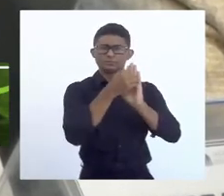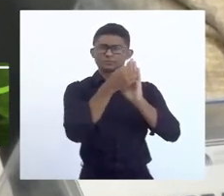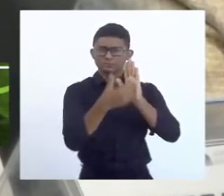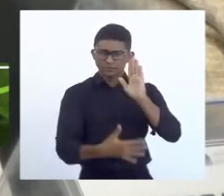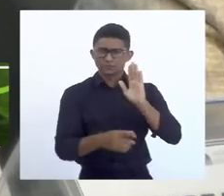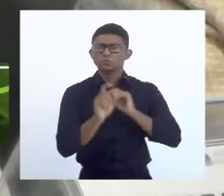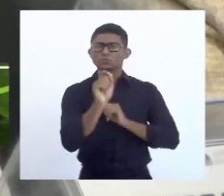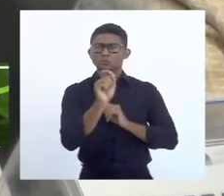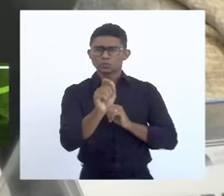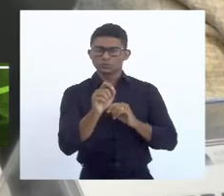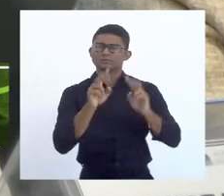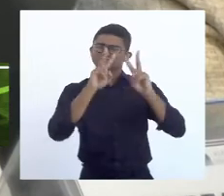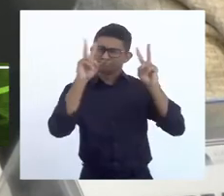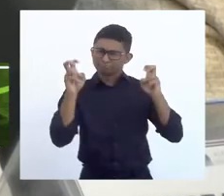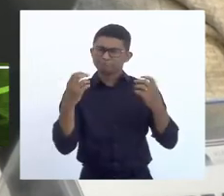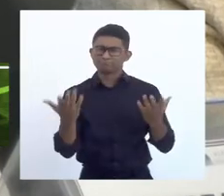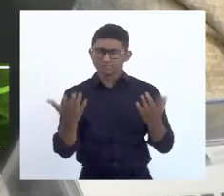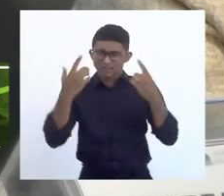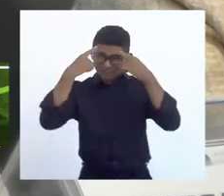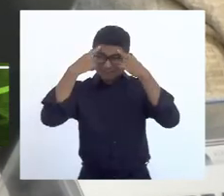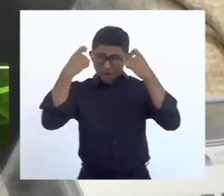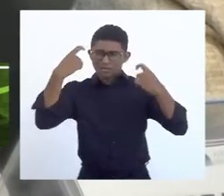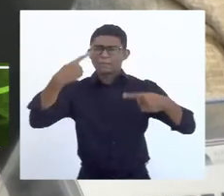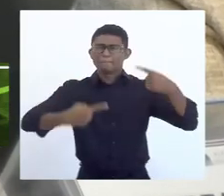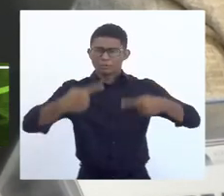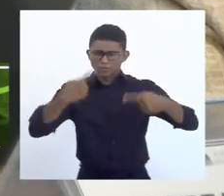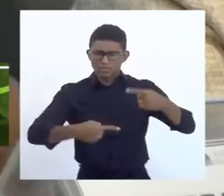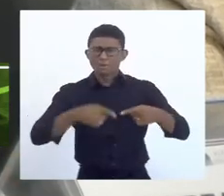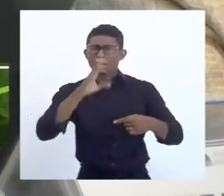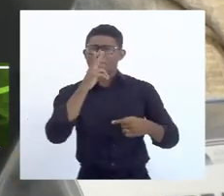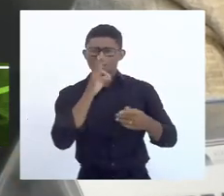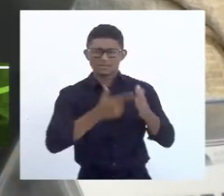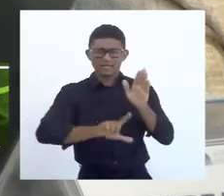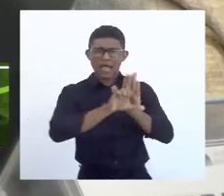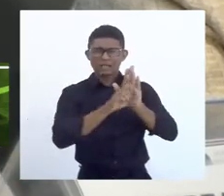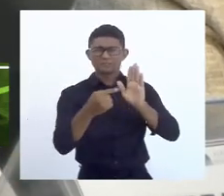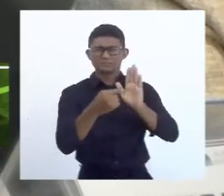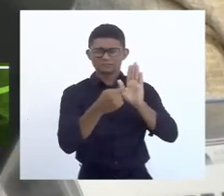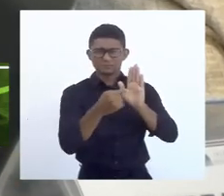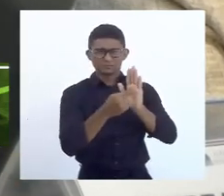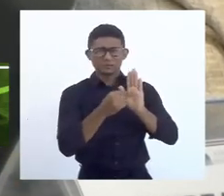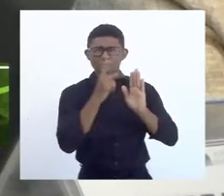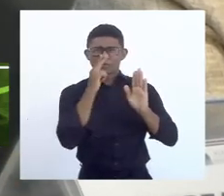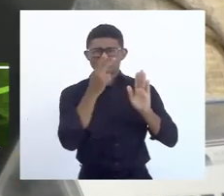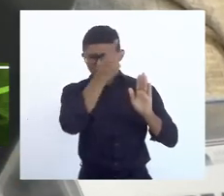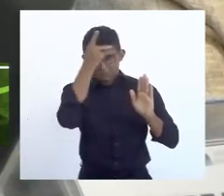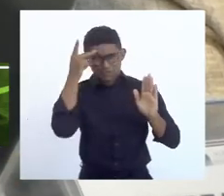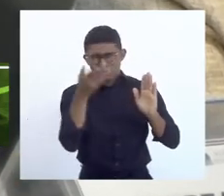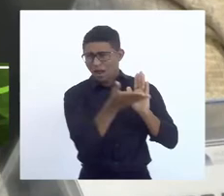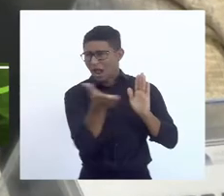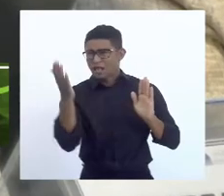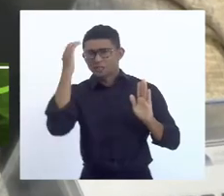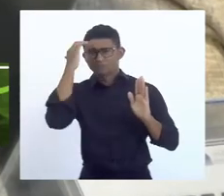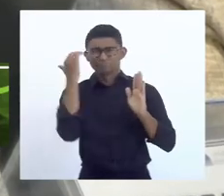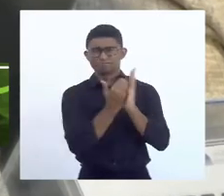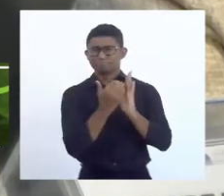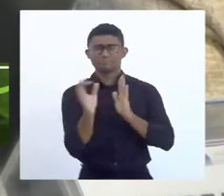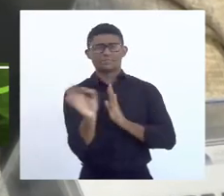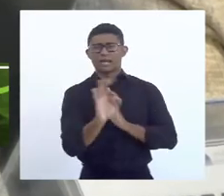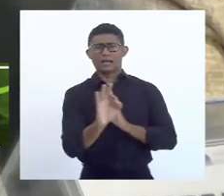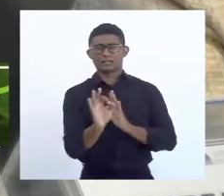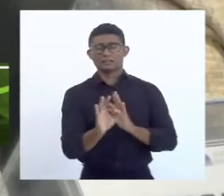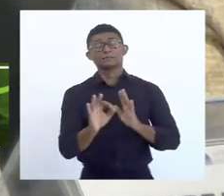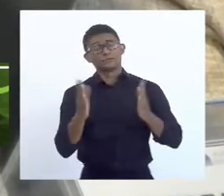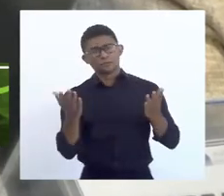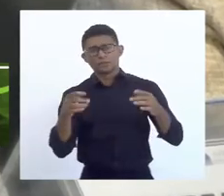violência política, que, infelizmente, ainda é pouquíssimo utilizada. E, além do Estado do Rio de Janeiro, apenas mais 8